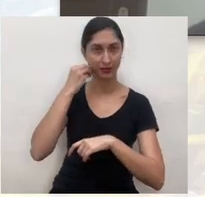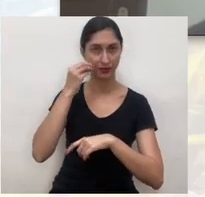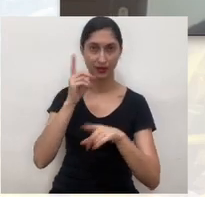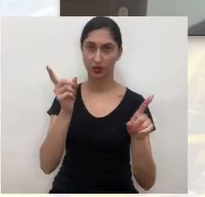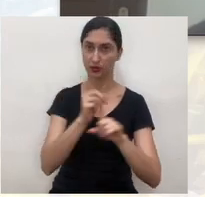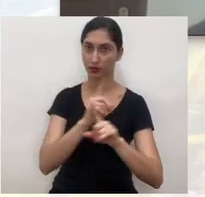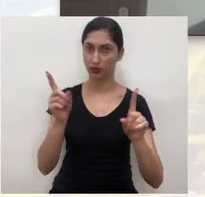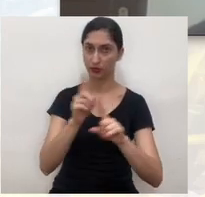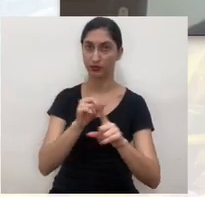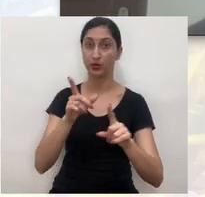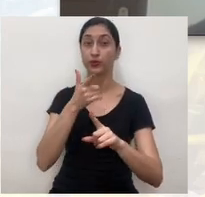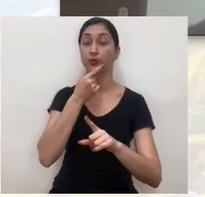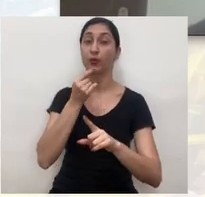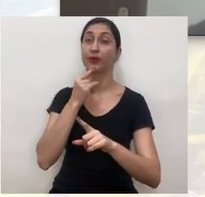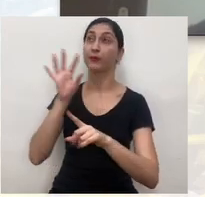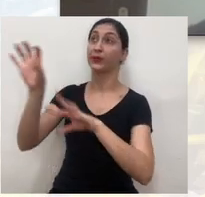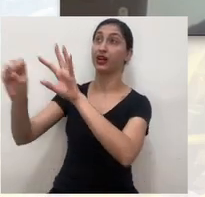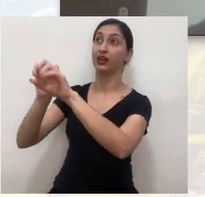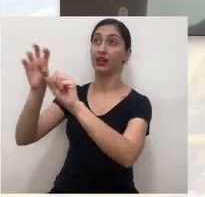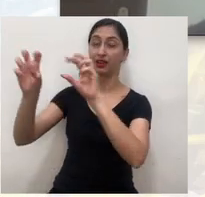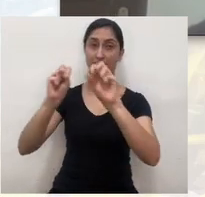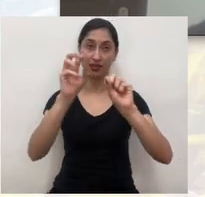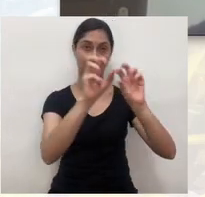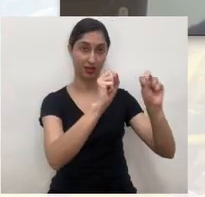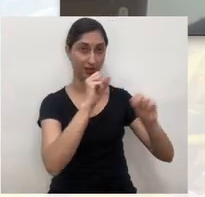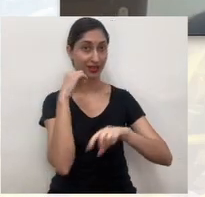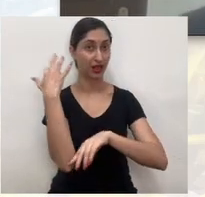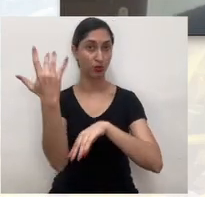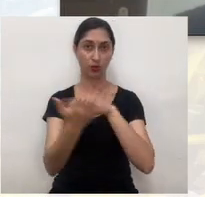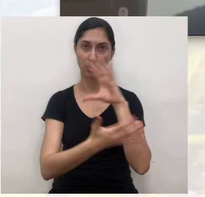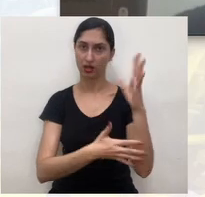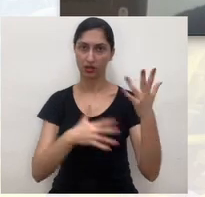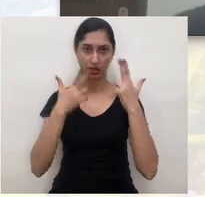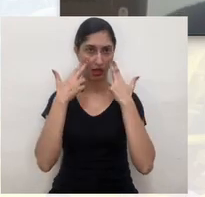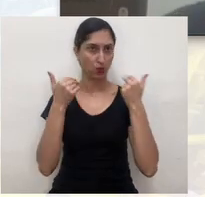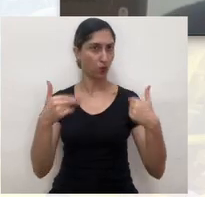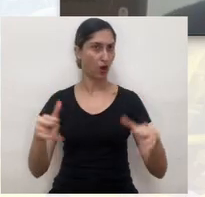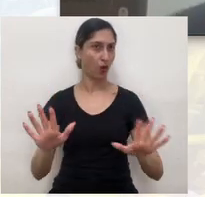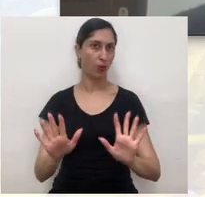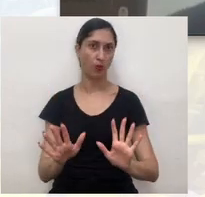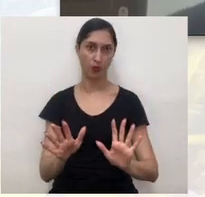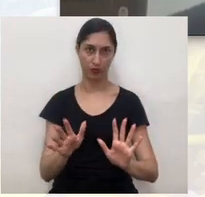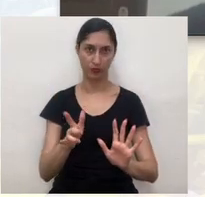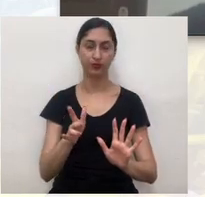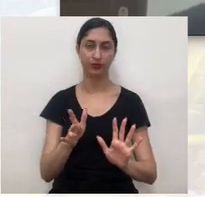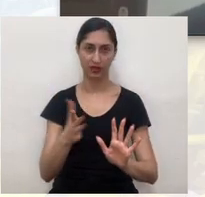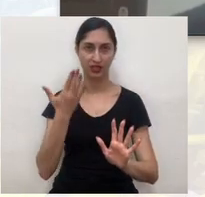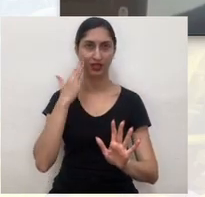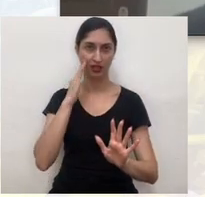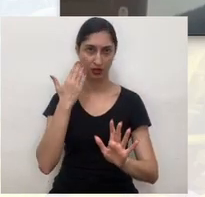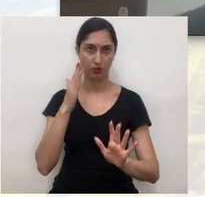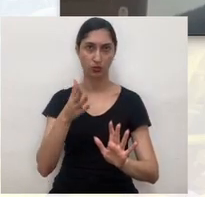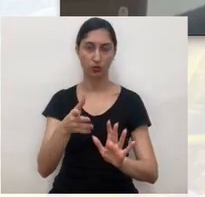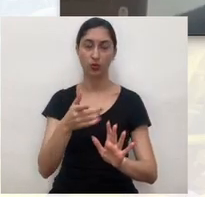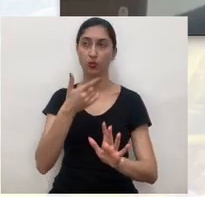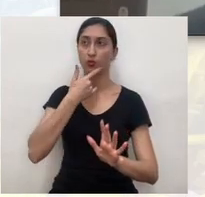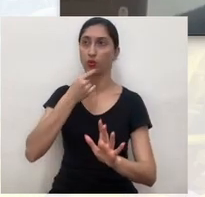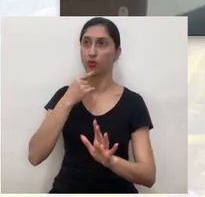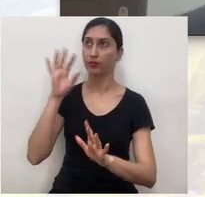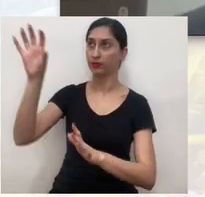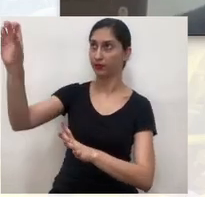na natureza, entendeu? São plantas que ele coletou na natureza, quando quis saber que planta era, descobriu que